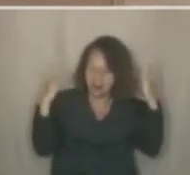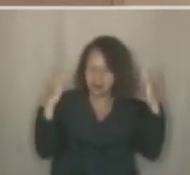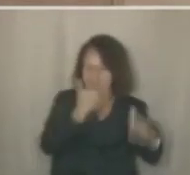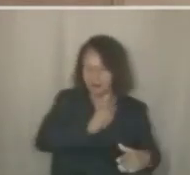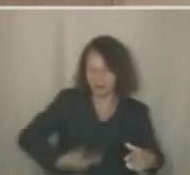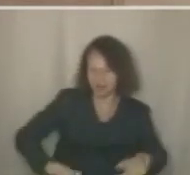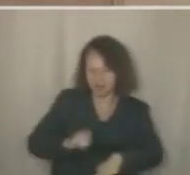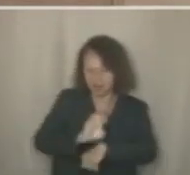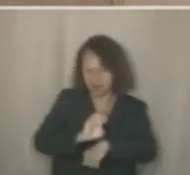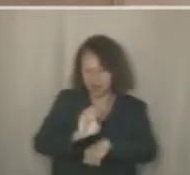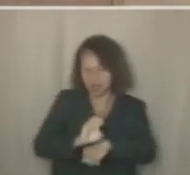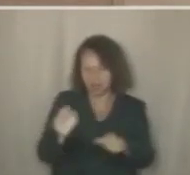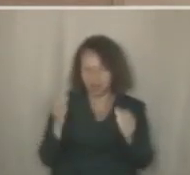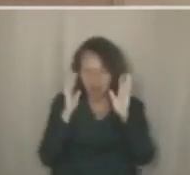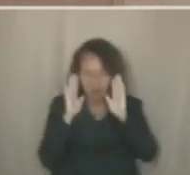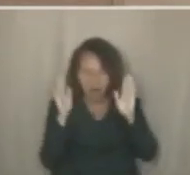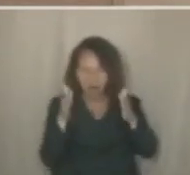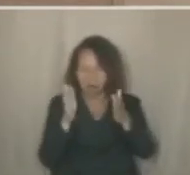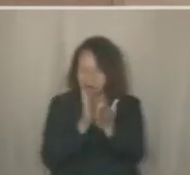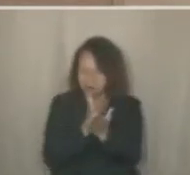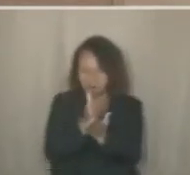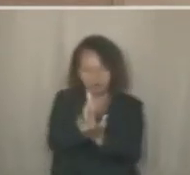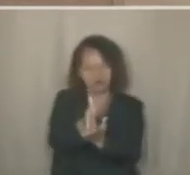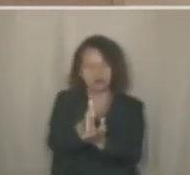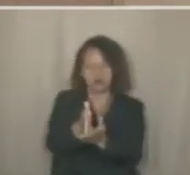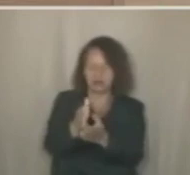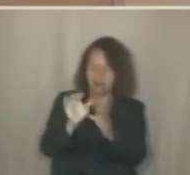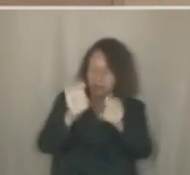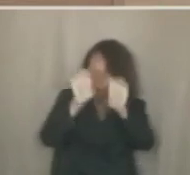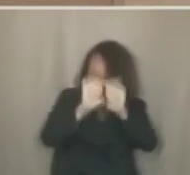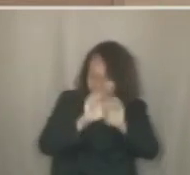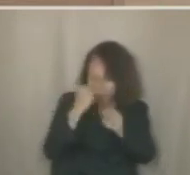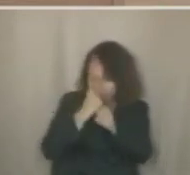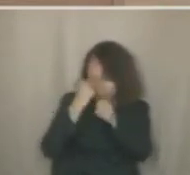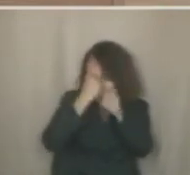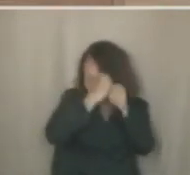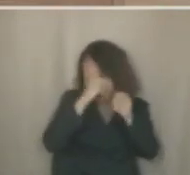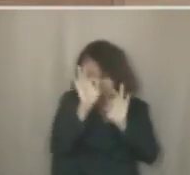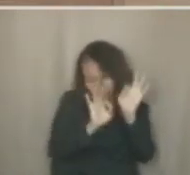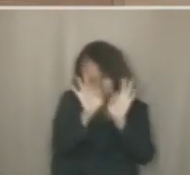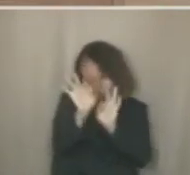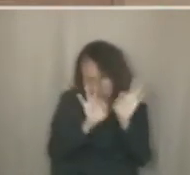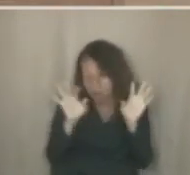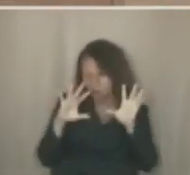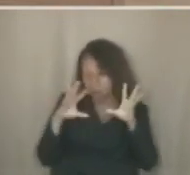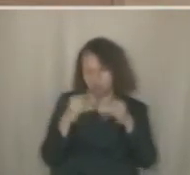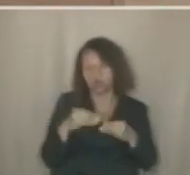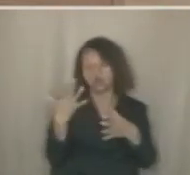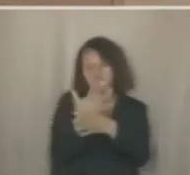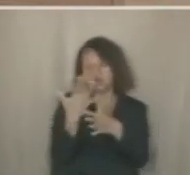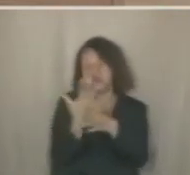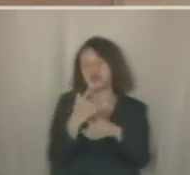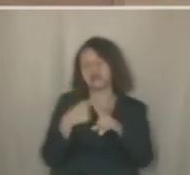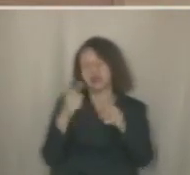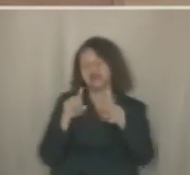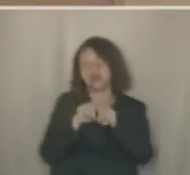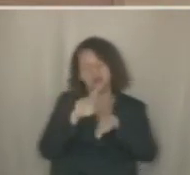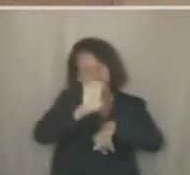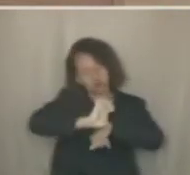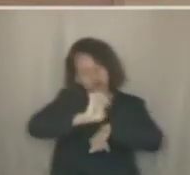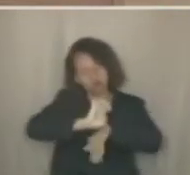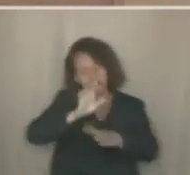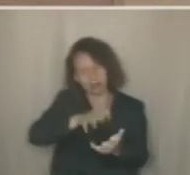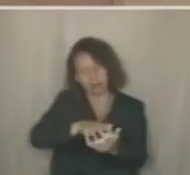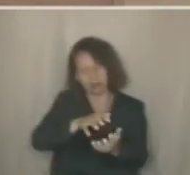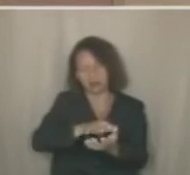governo do Estado, que está com o olhar para frente, de poder reestruturar, de poder reorganizar a nossa cidade, mas também o nosso Estado